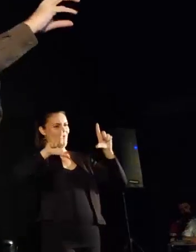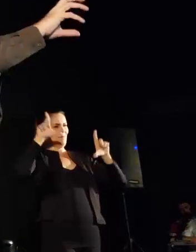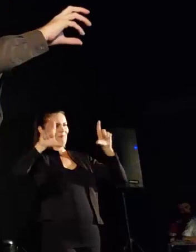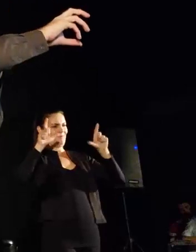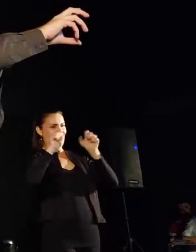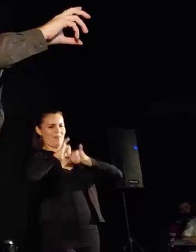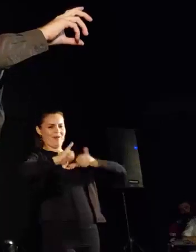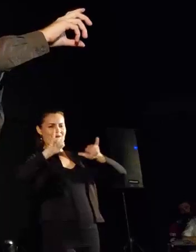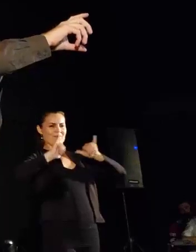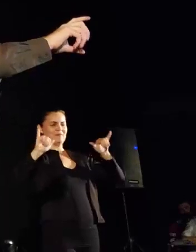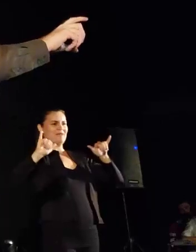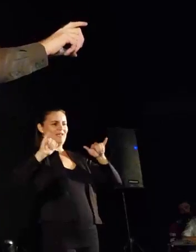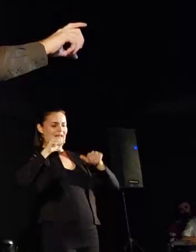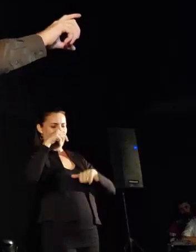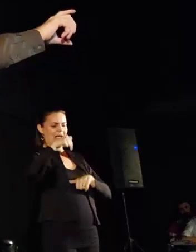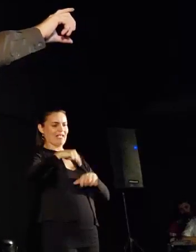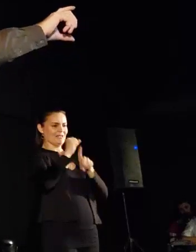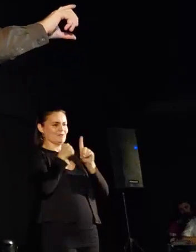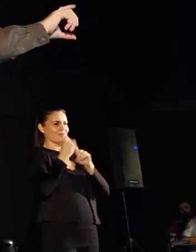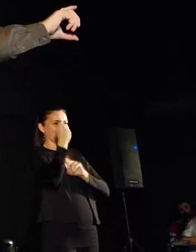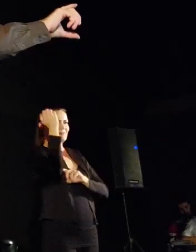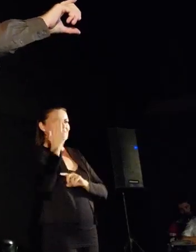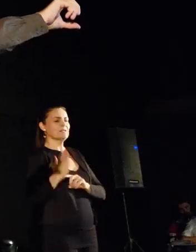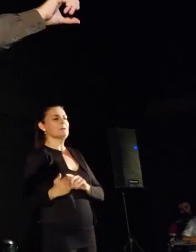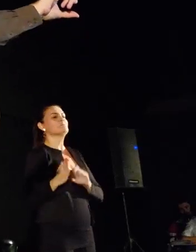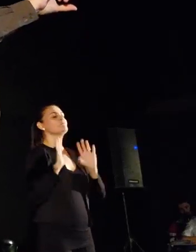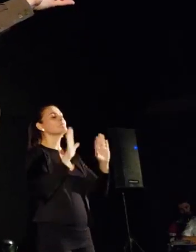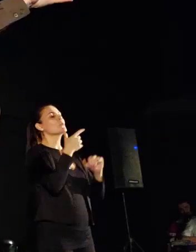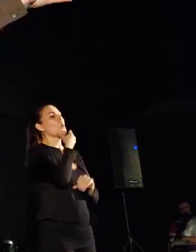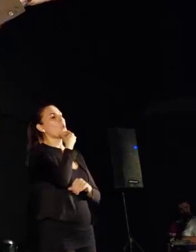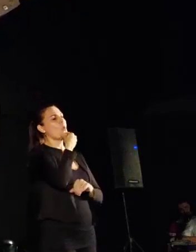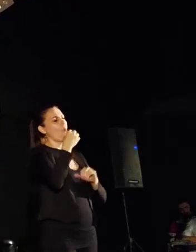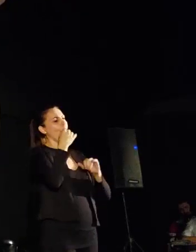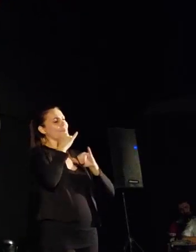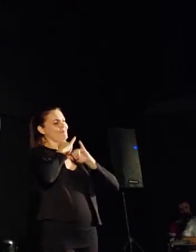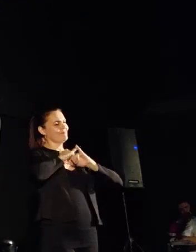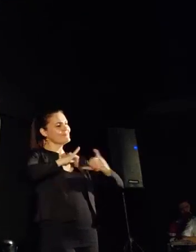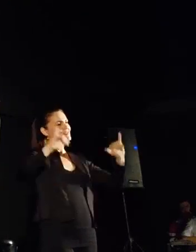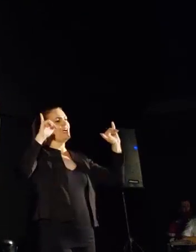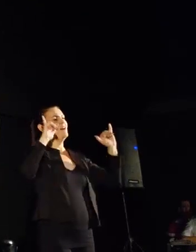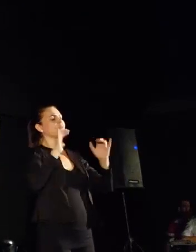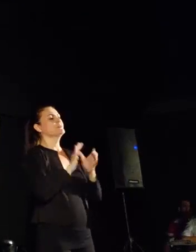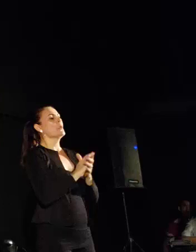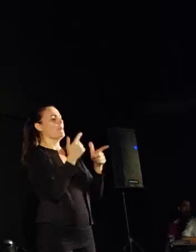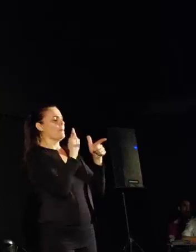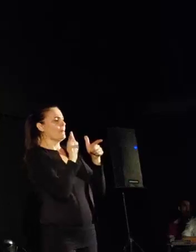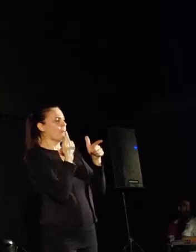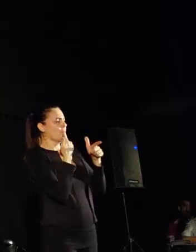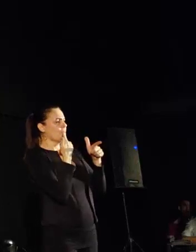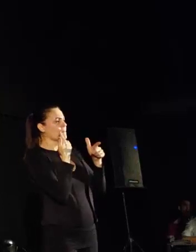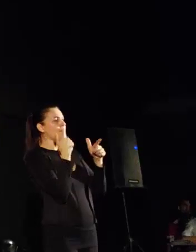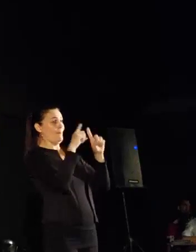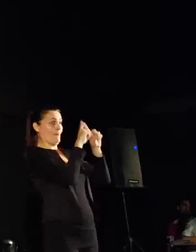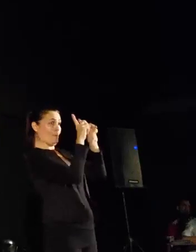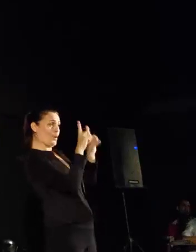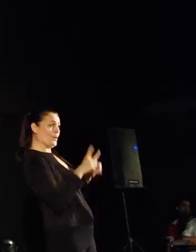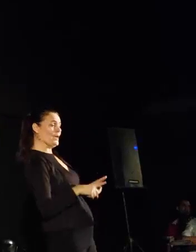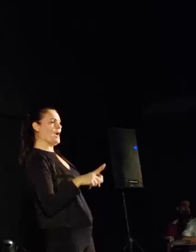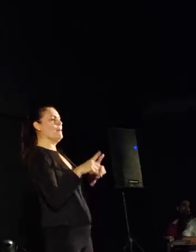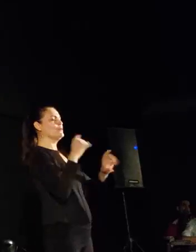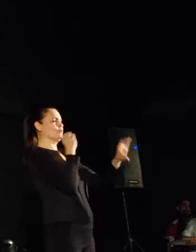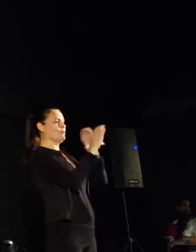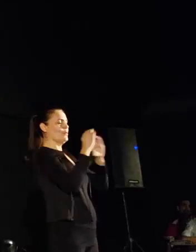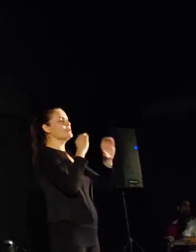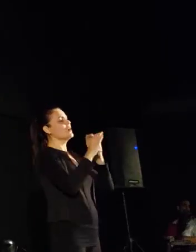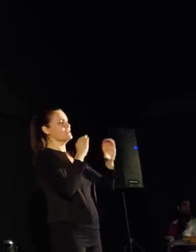dizer, o sujeito falava uma coisa assim: problemas de comunicação fazem com que a reforma da Previdência seja